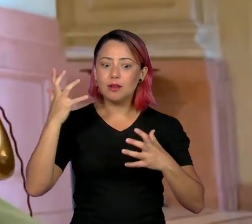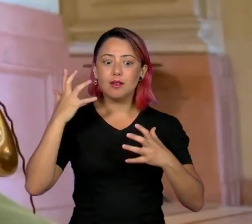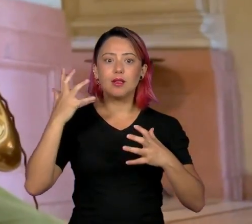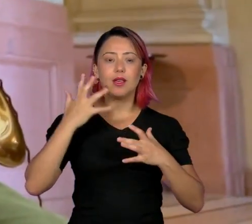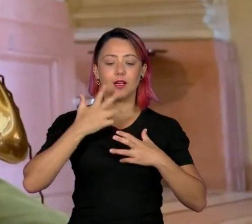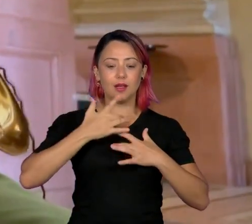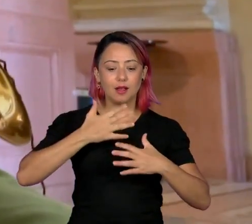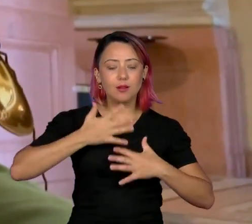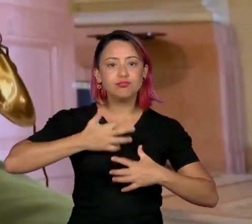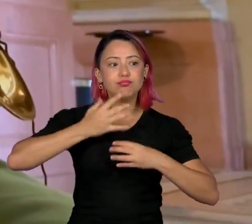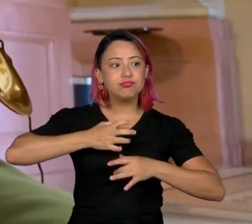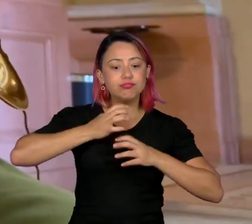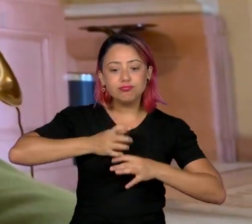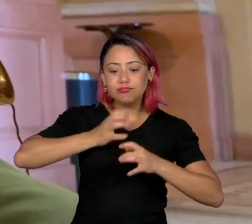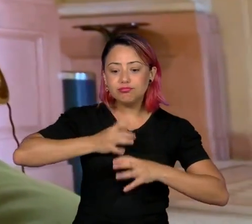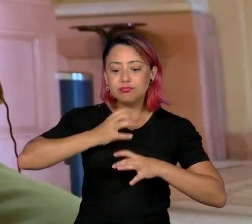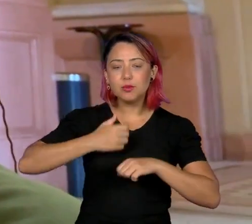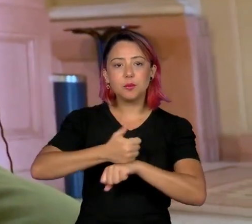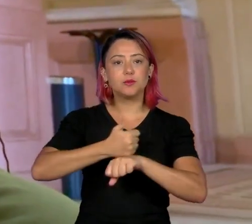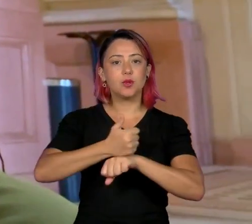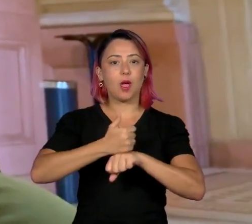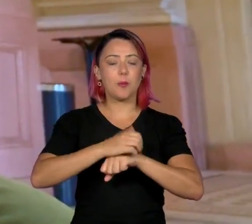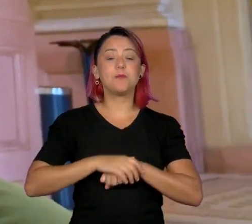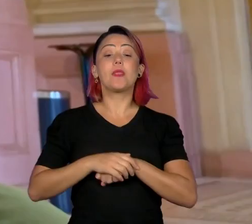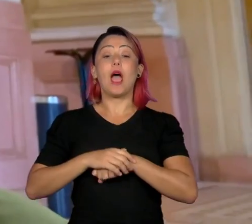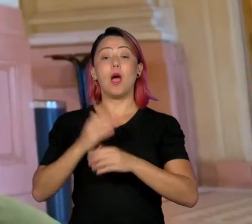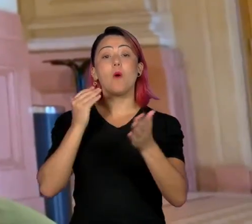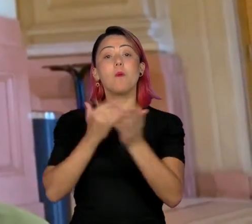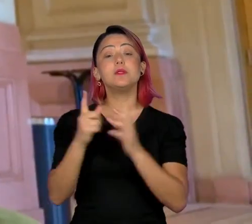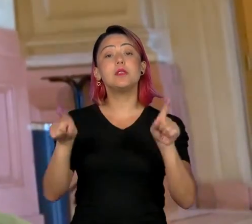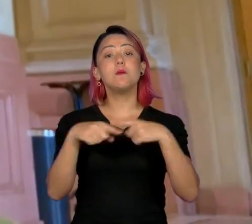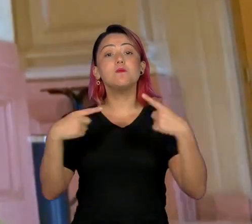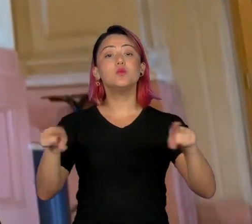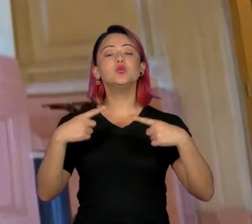saxofone clássico mais ou menos em